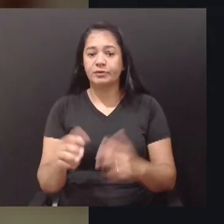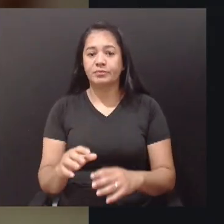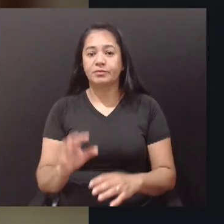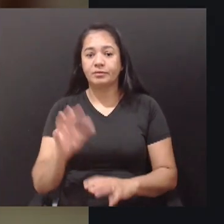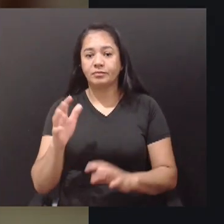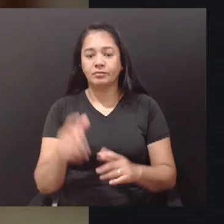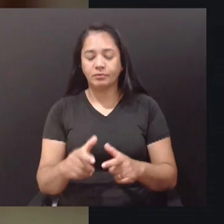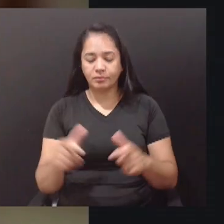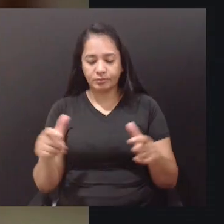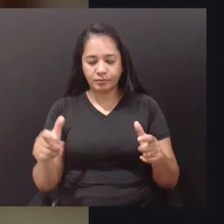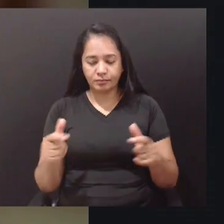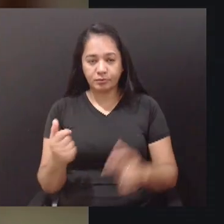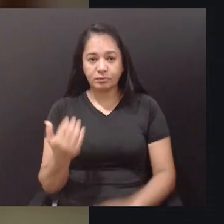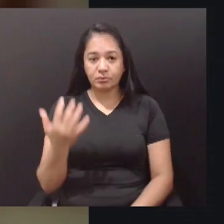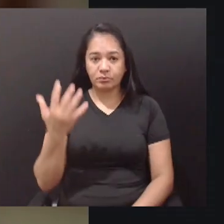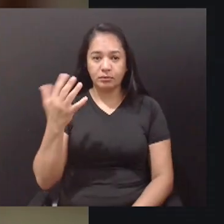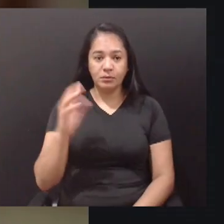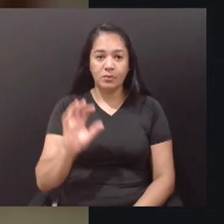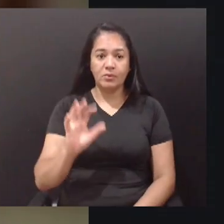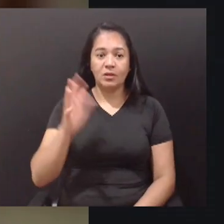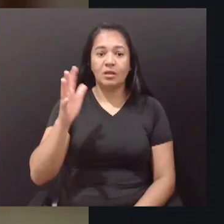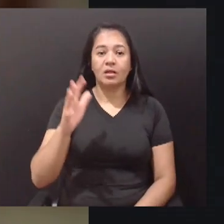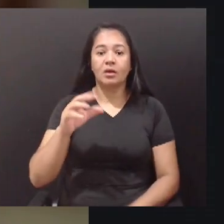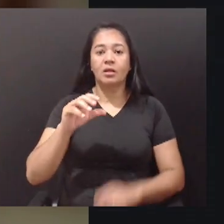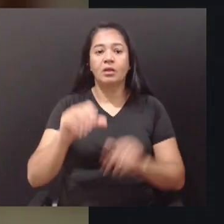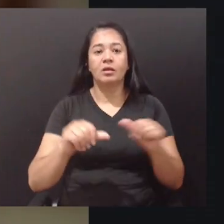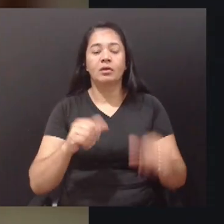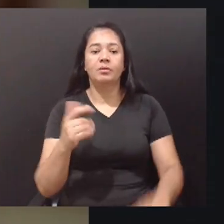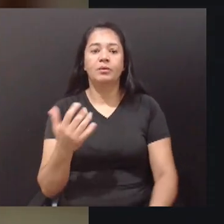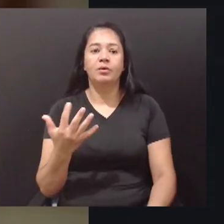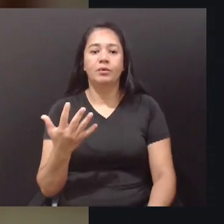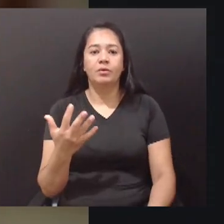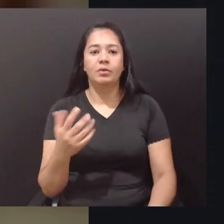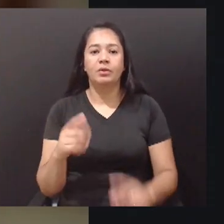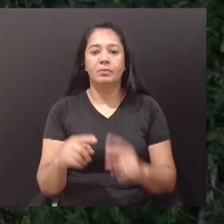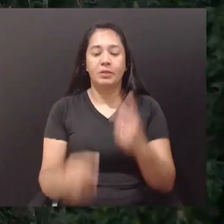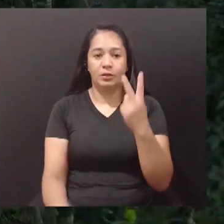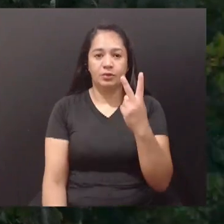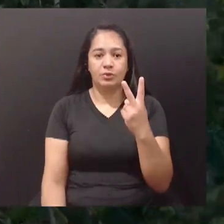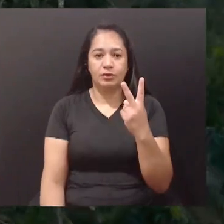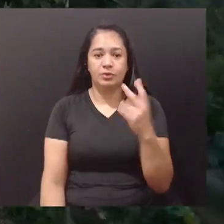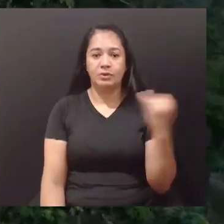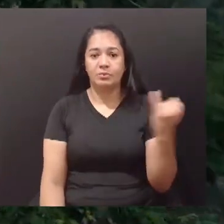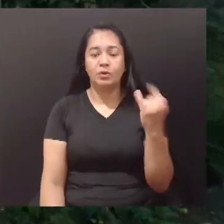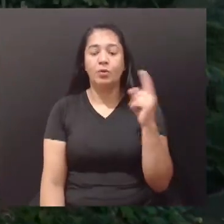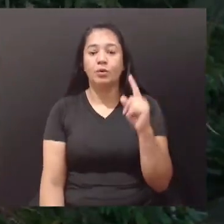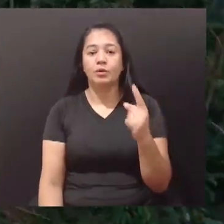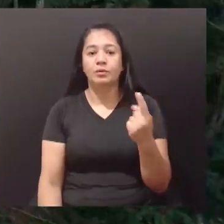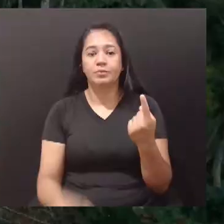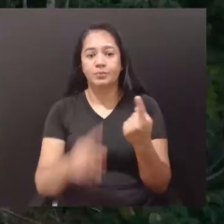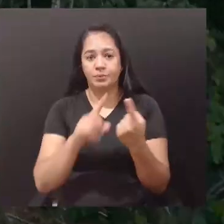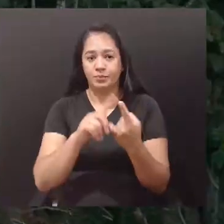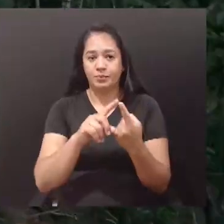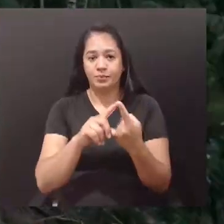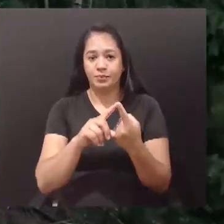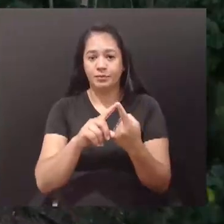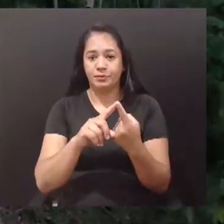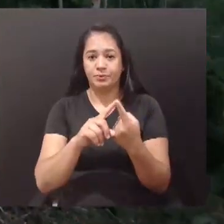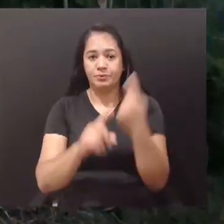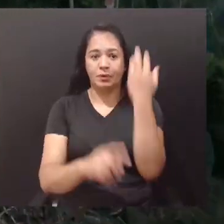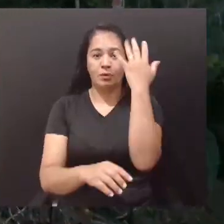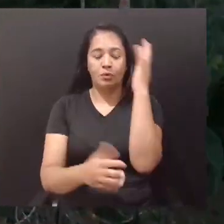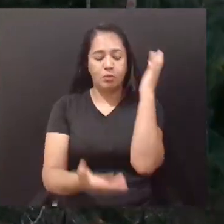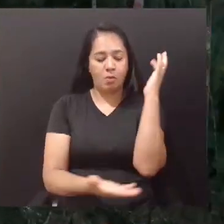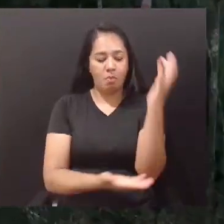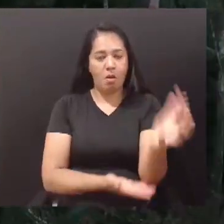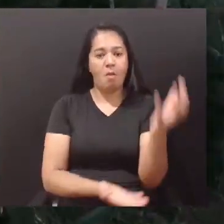de emissões que causam as mudanças climáticas, mas dois deles são importantes. Um deles é o desmatamento